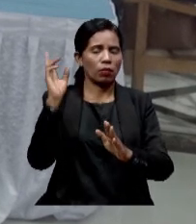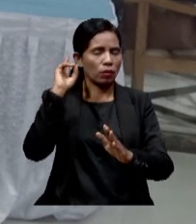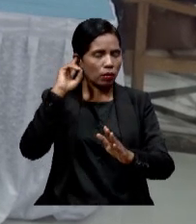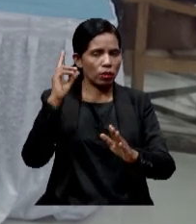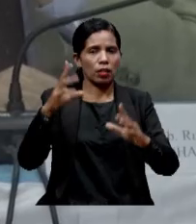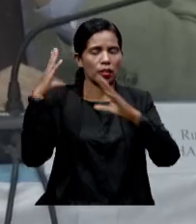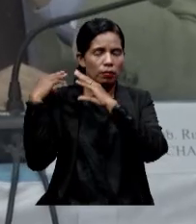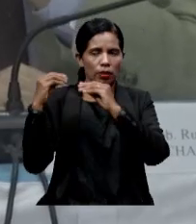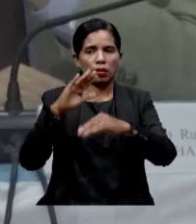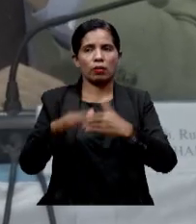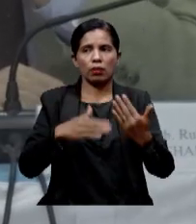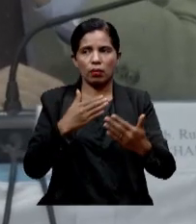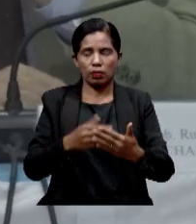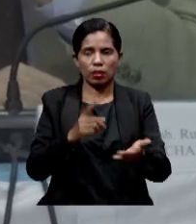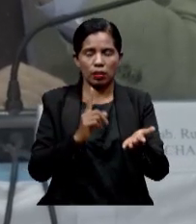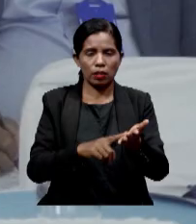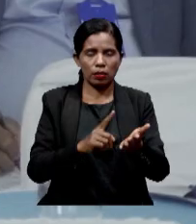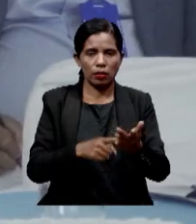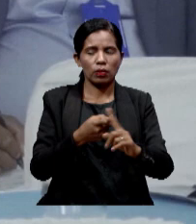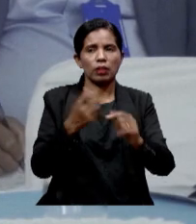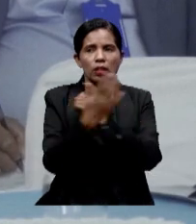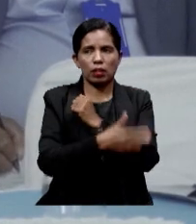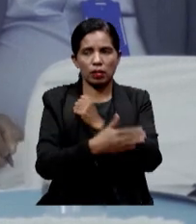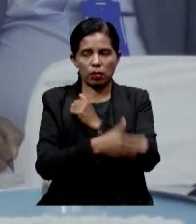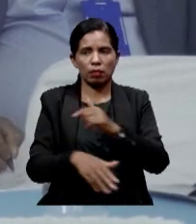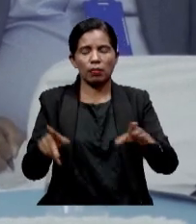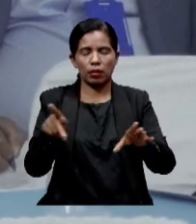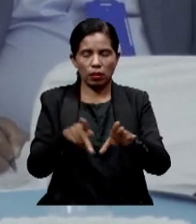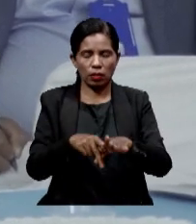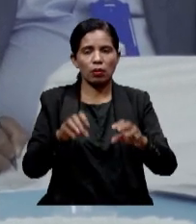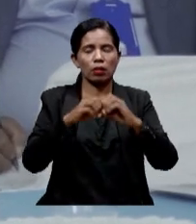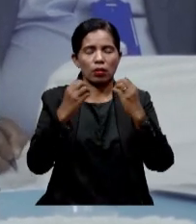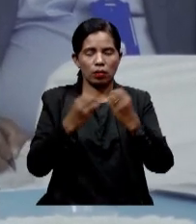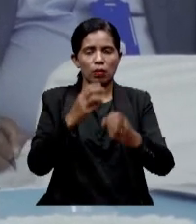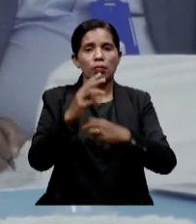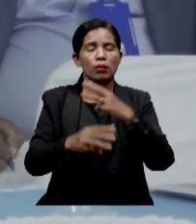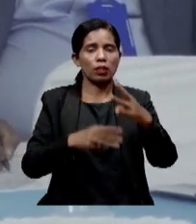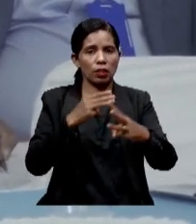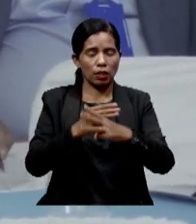ba progresso no desafio sira, rusinação sira nebe, rola parte ona ba Organização Mundial